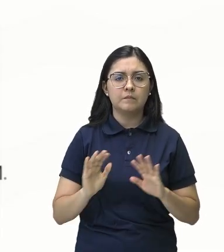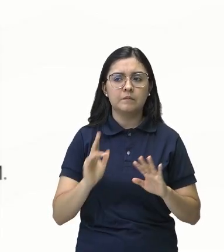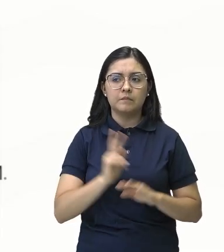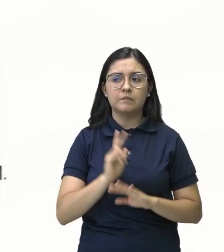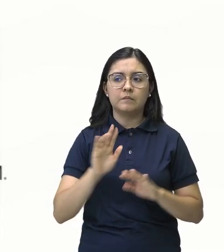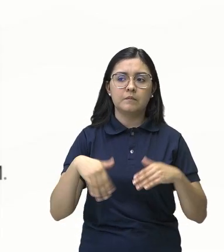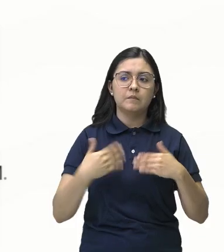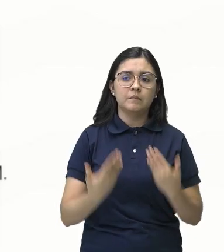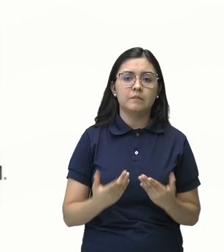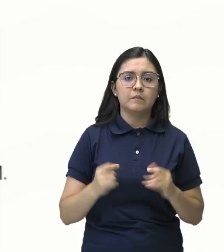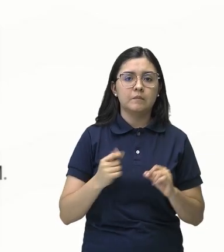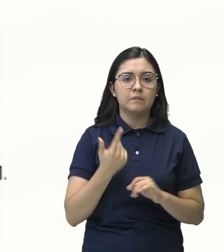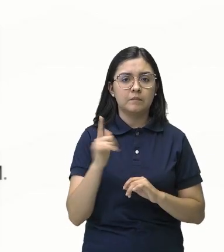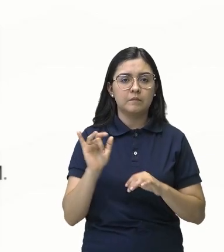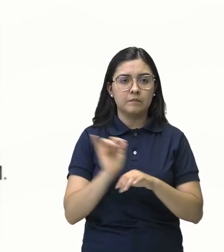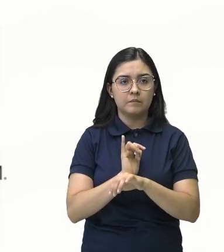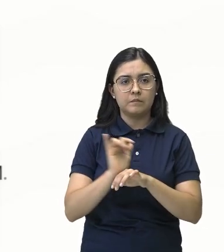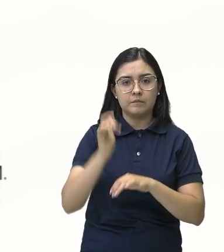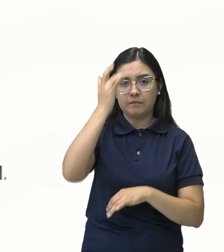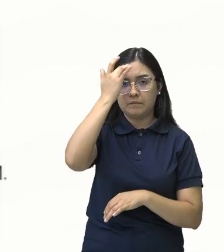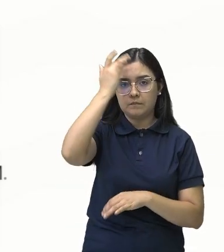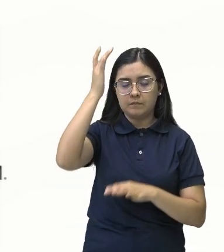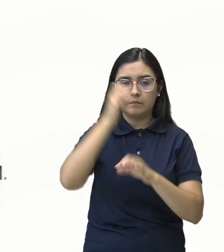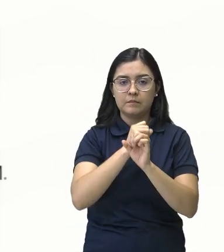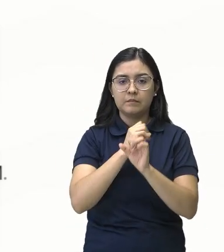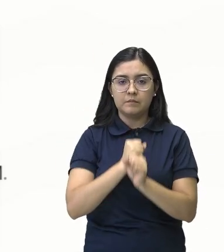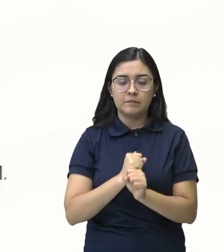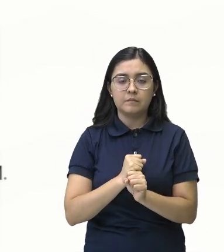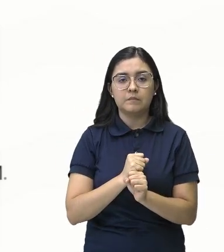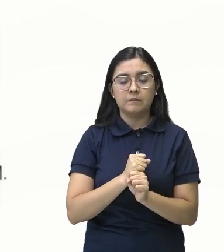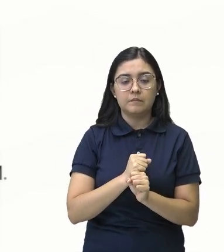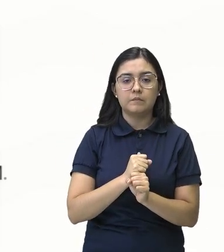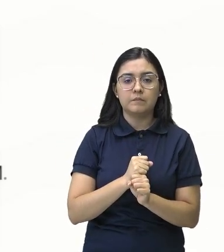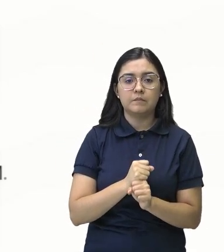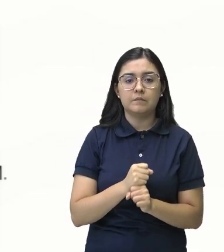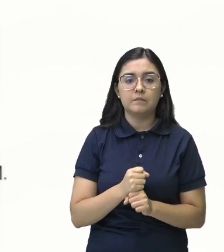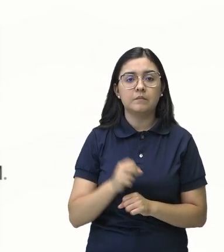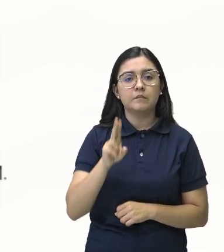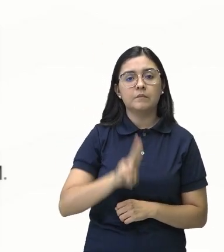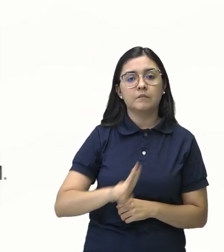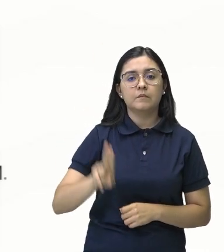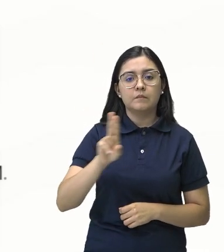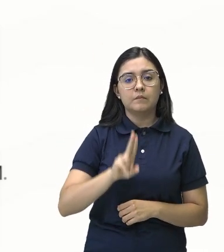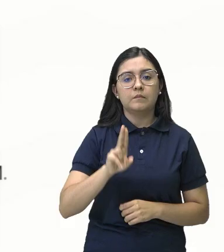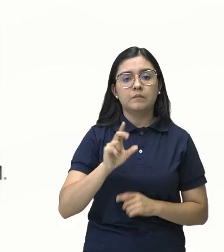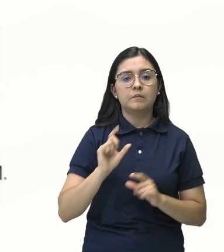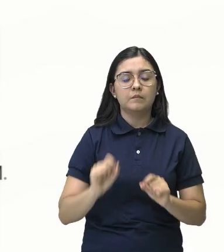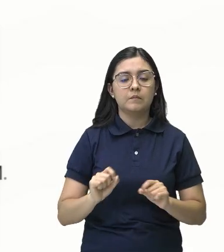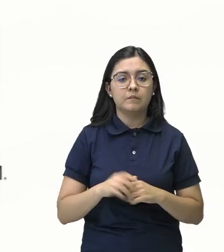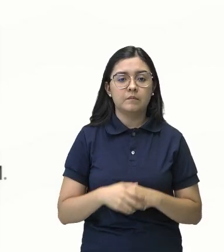qual é a forma mais fácil de fazer? A forma mais fácil de você resolver seria você usando a lógica.